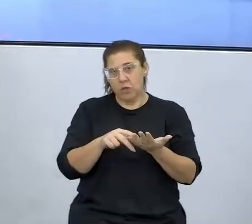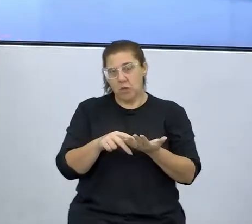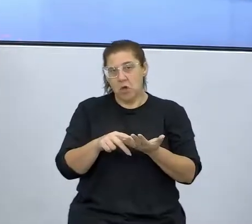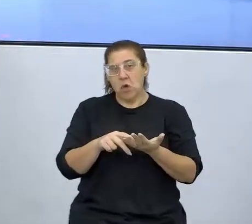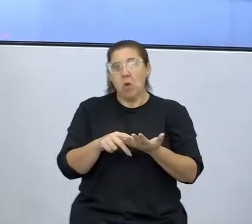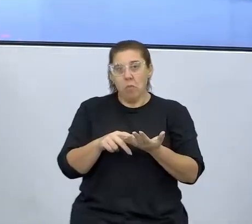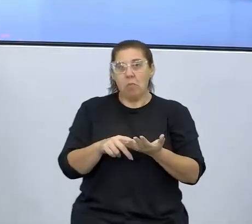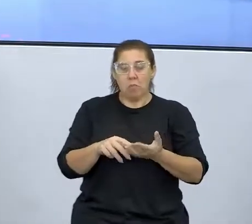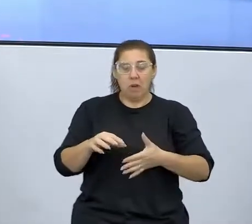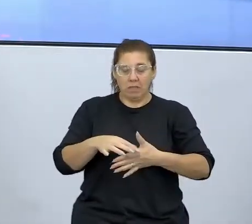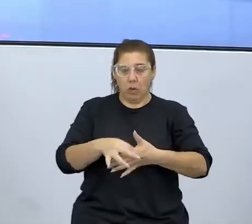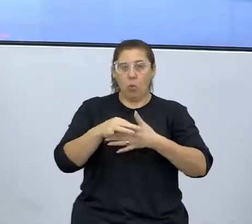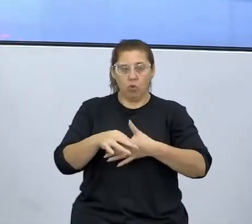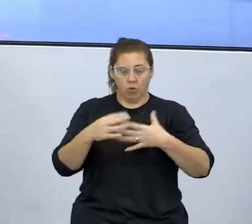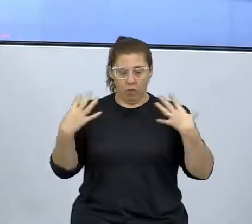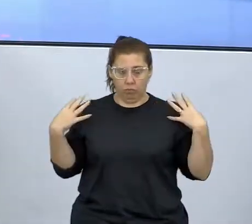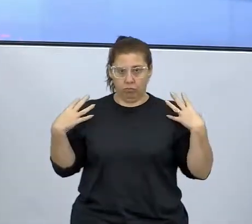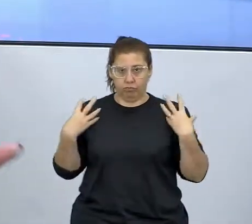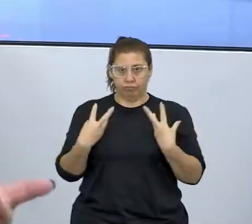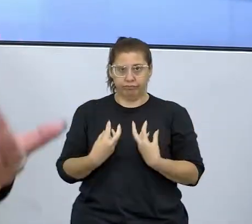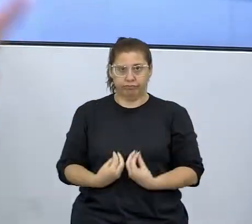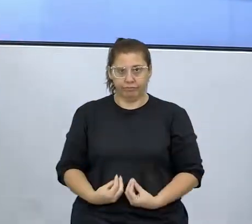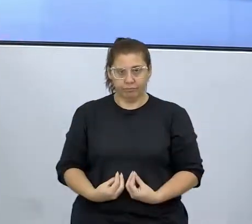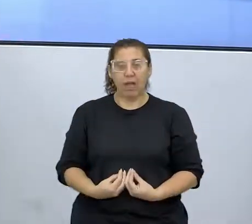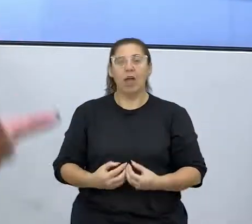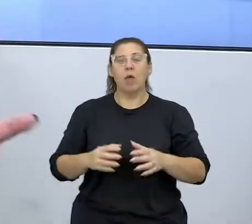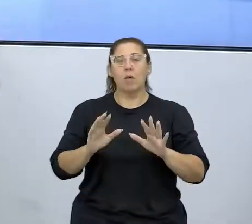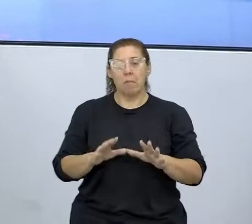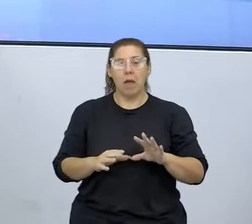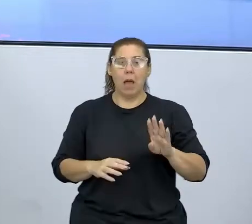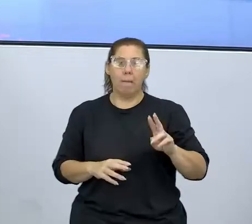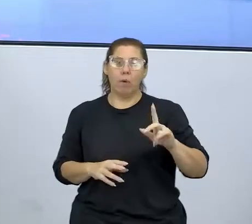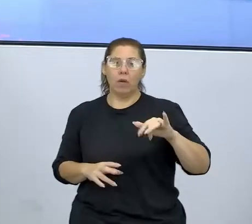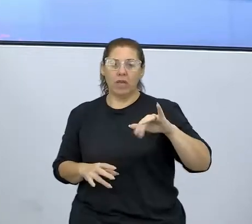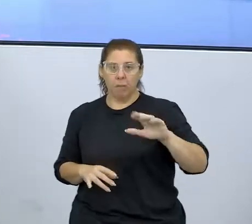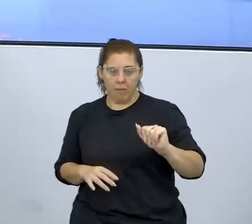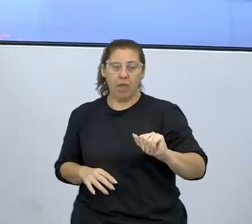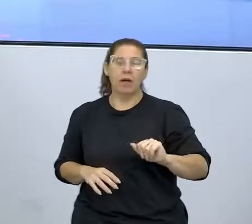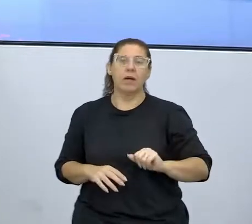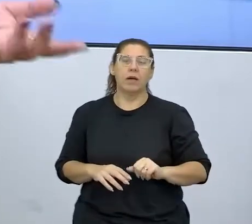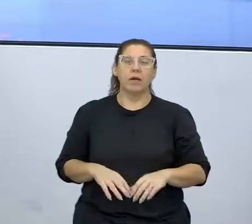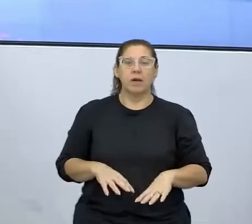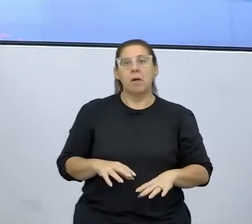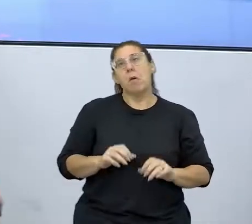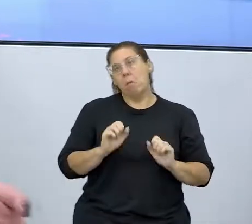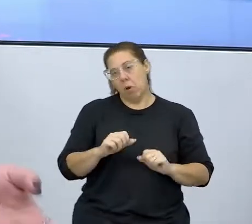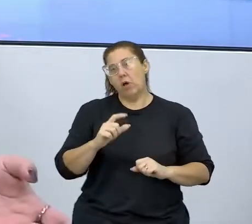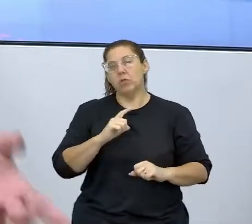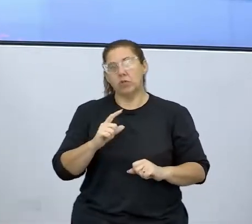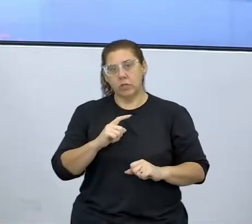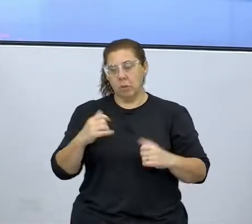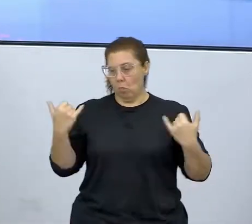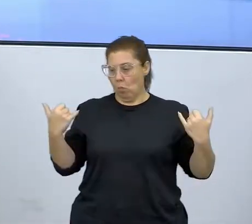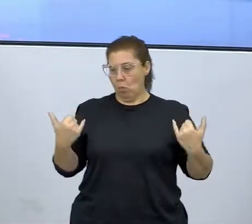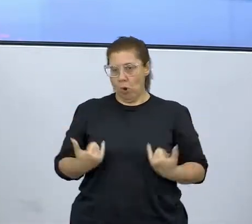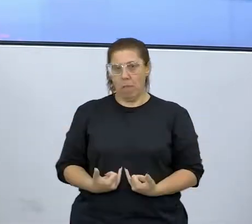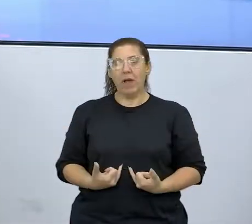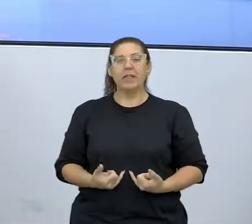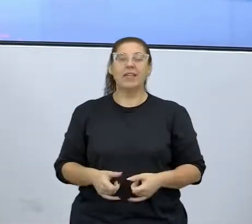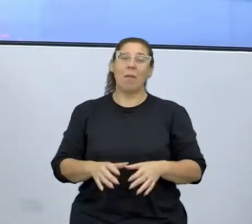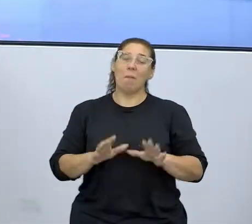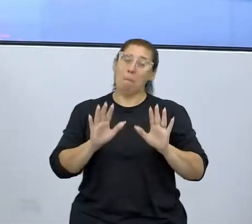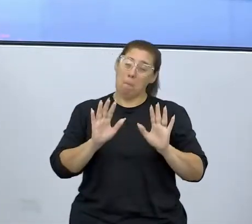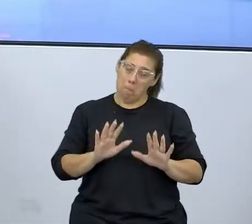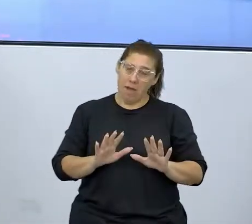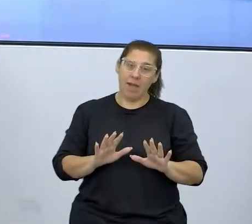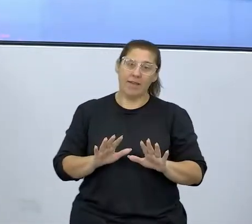eliminar toda essa comida. Mas o fato é que na bulimia, normalmente, você pode até ter um processo de emagrecimento, mas normalmente